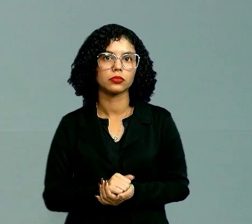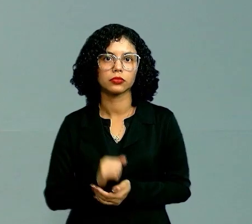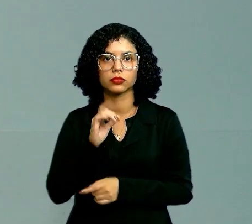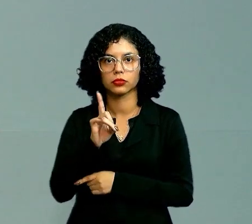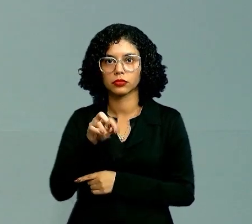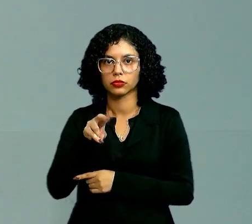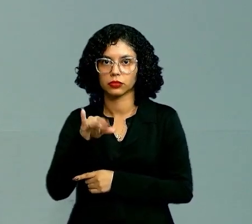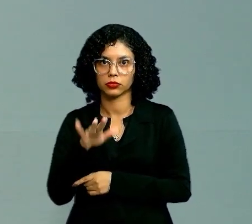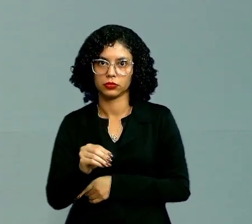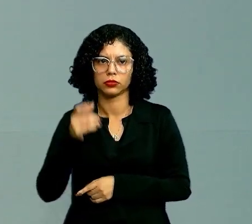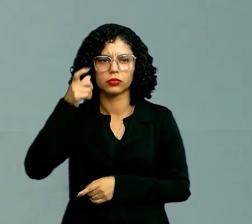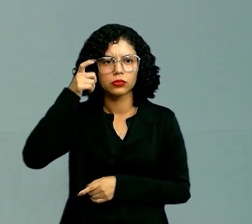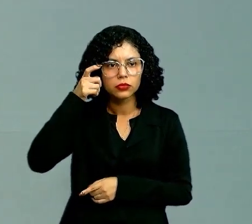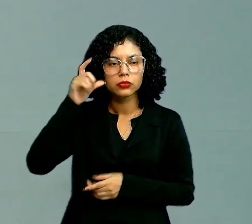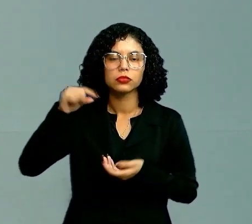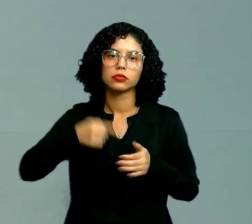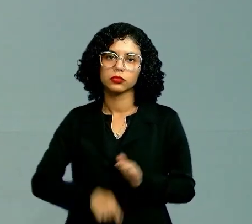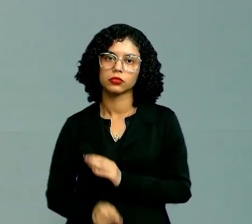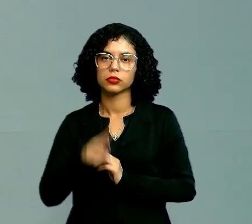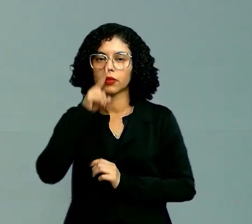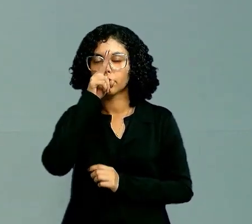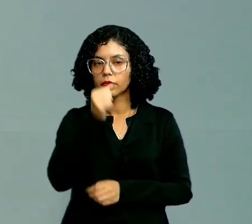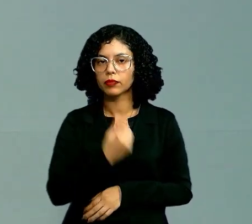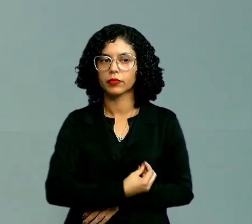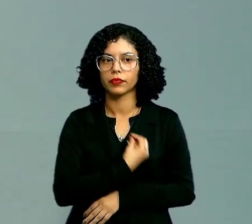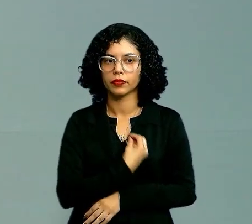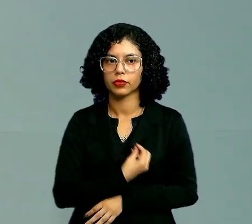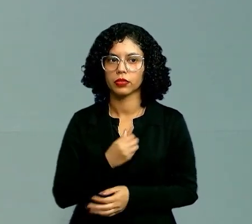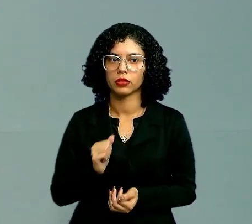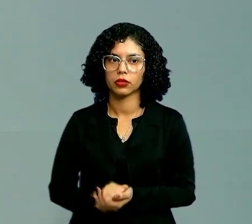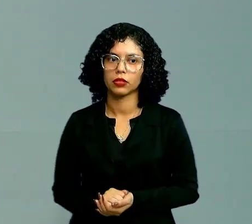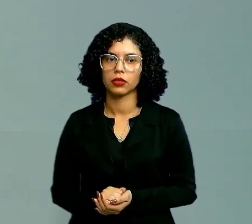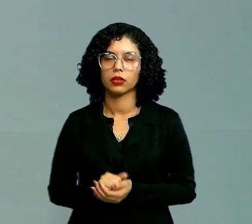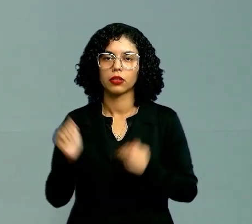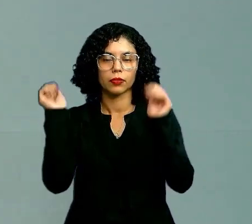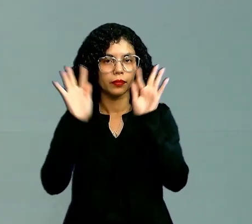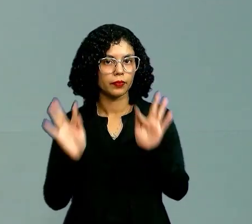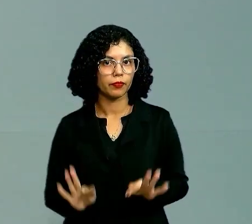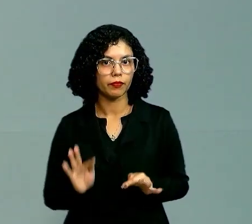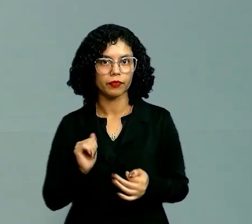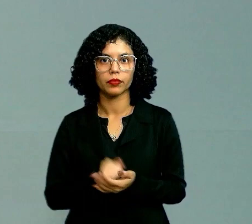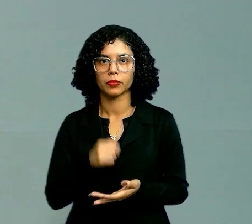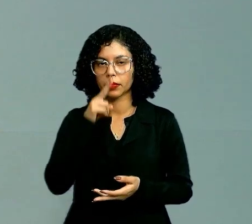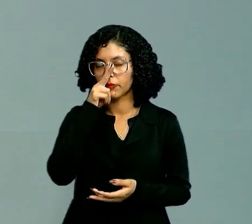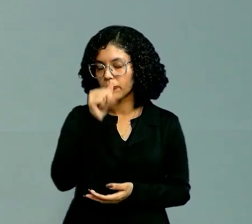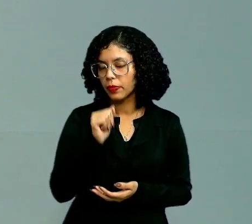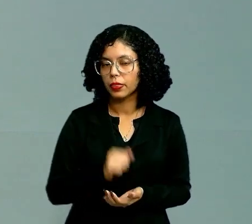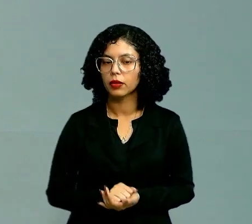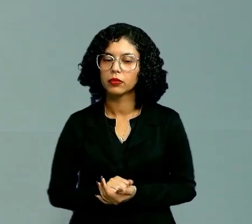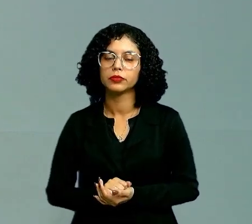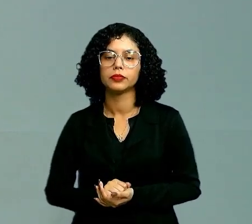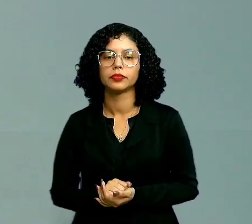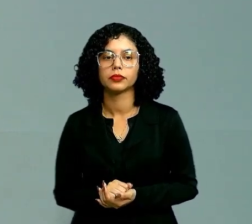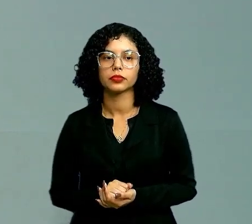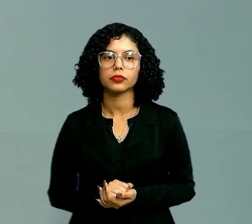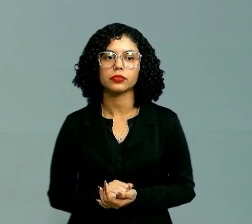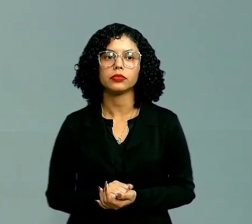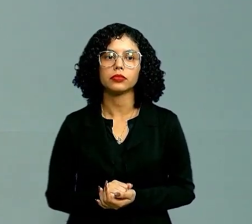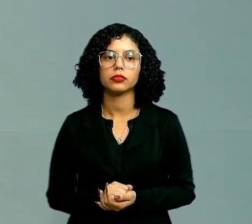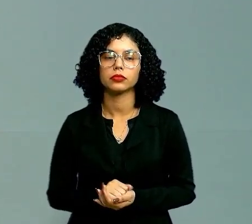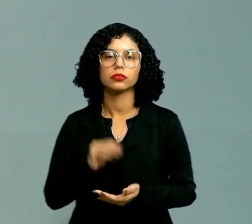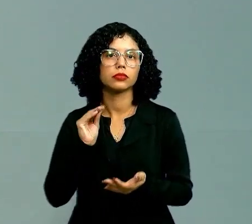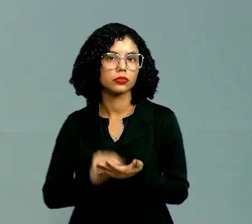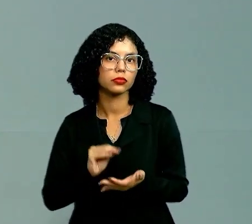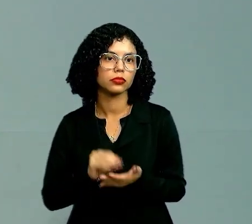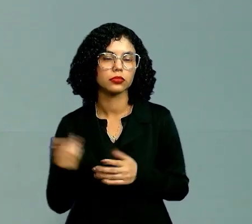bom por dentro ou seja ter aquela força de vida aquela força de alegria aquela força eh que é indisp